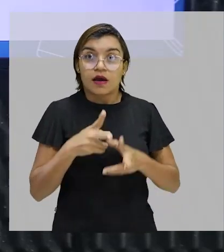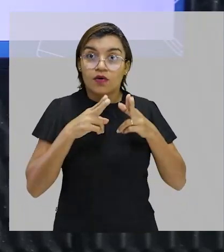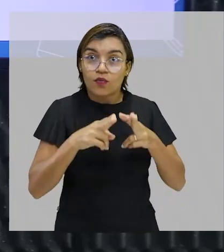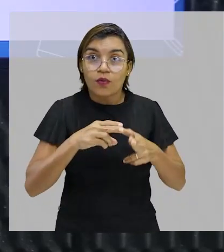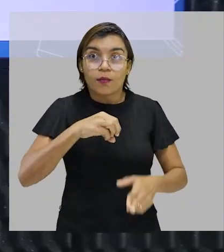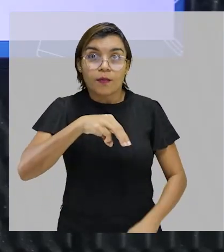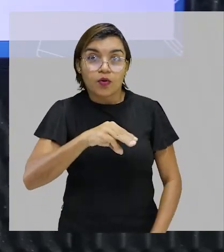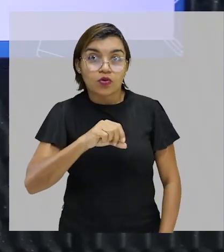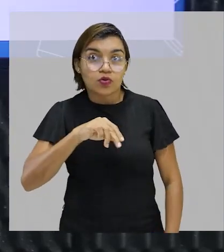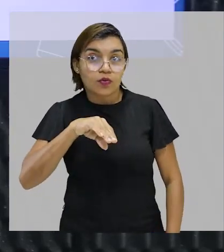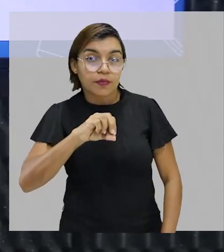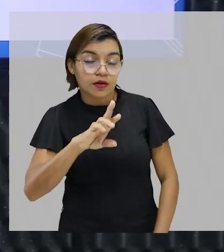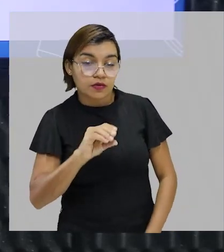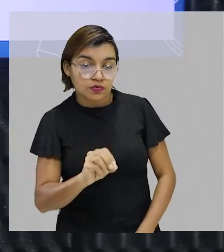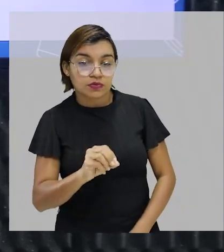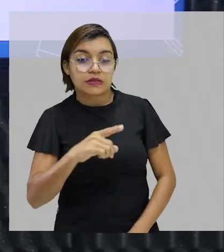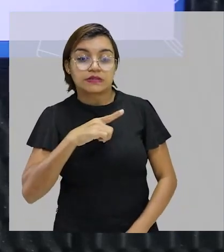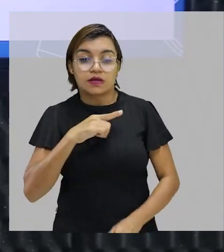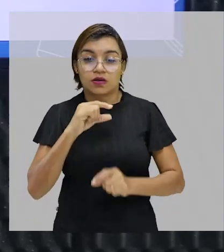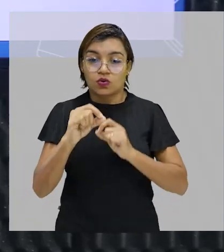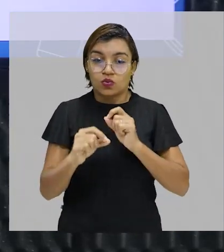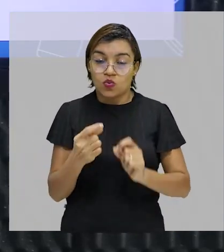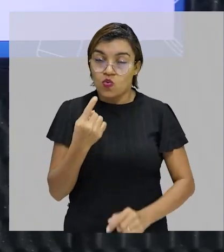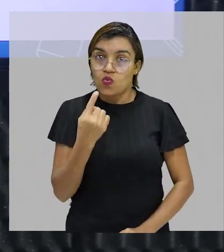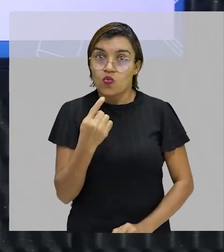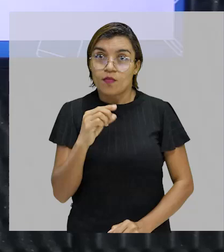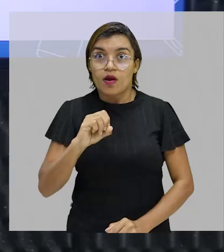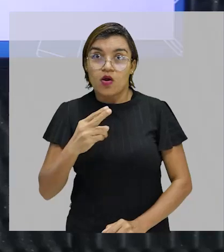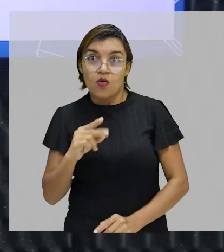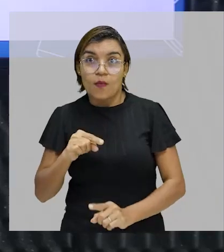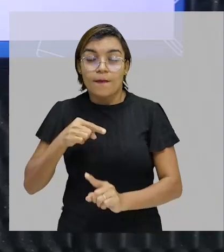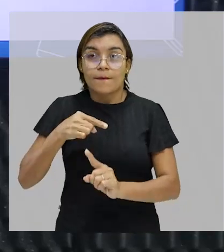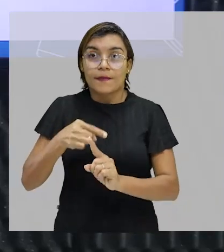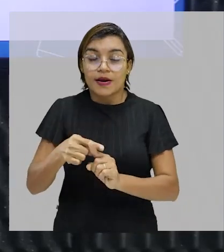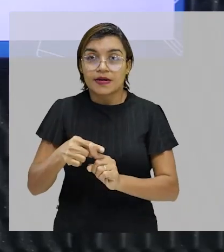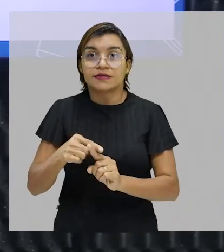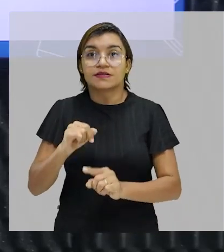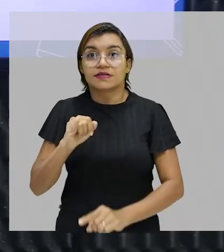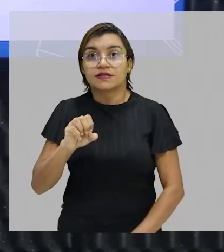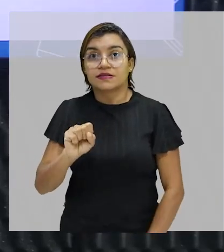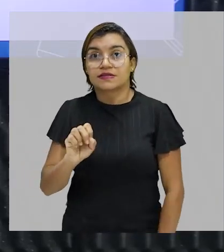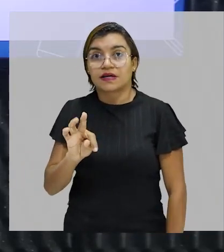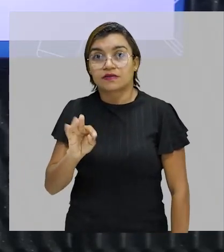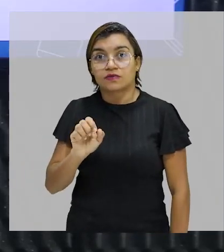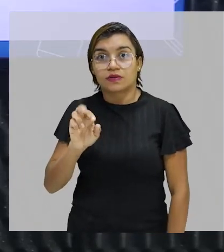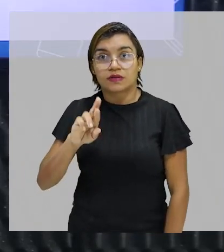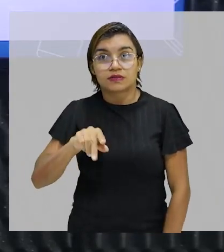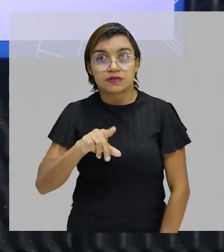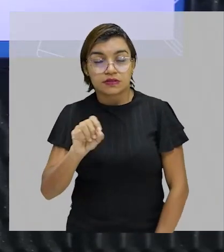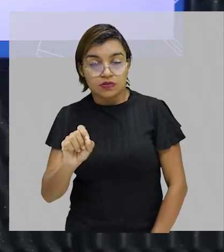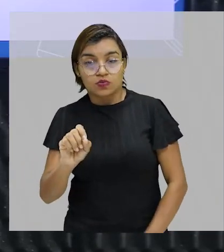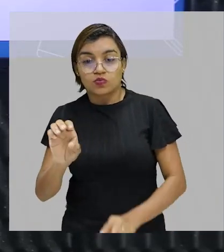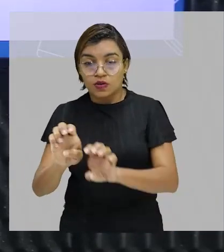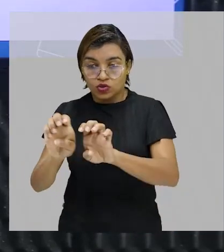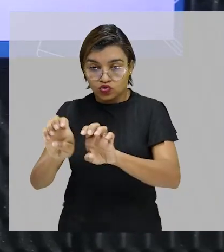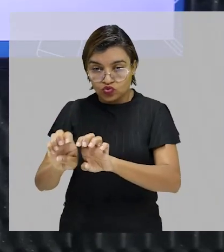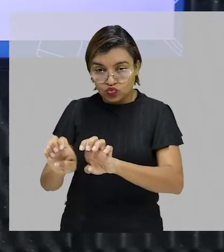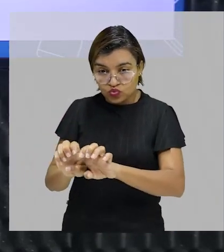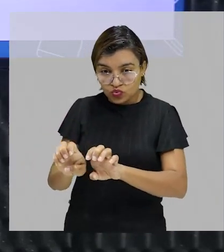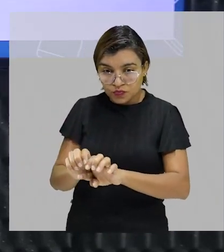monômero, que possui uma ou mais insaturações em sua estrutura. Os